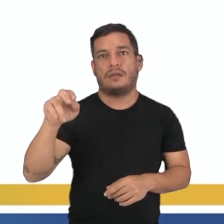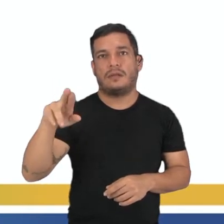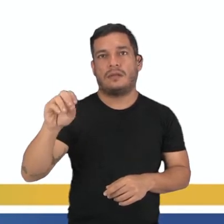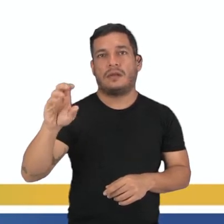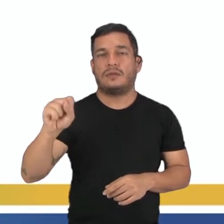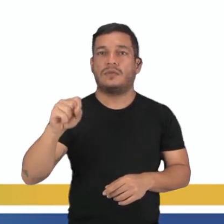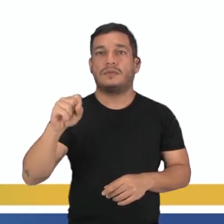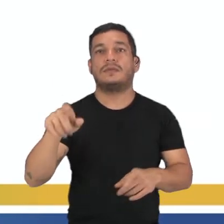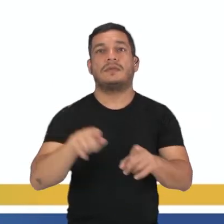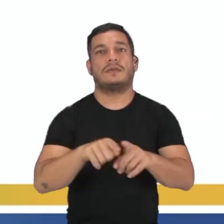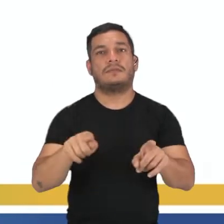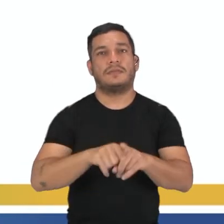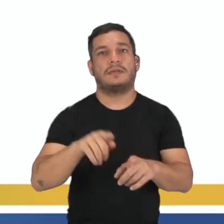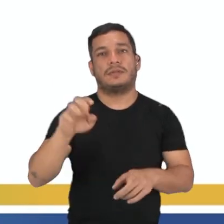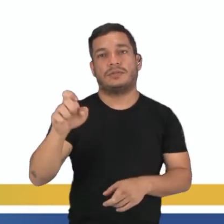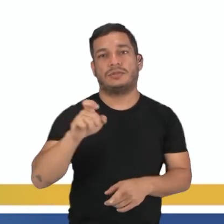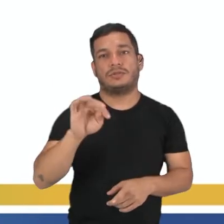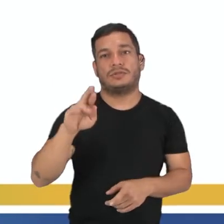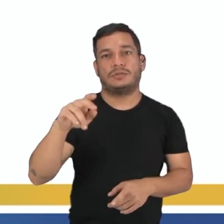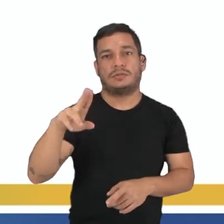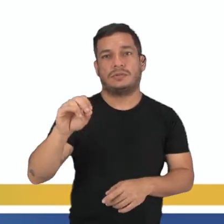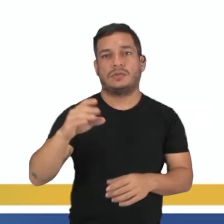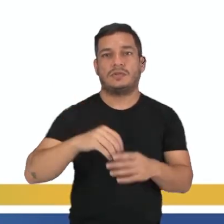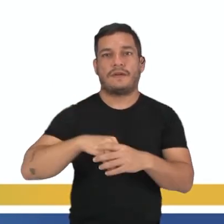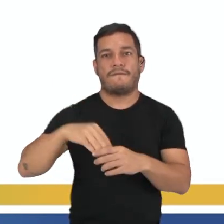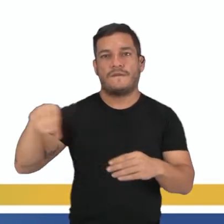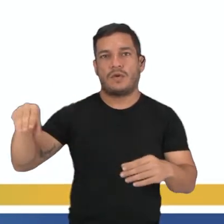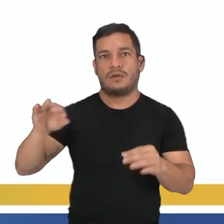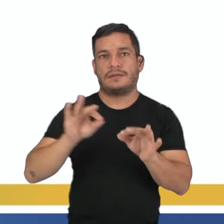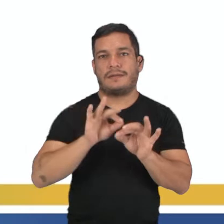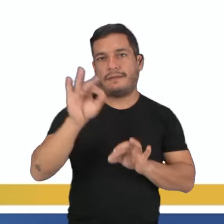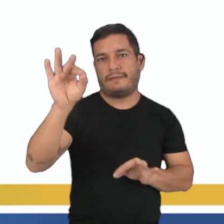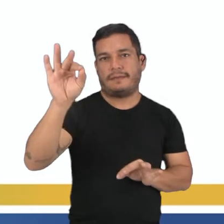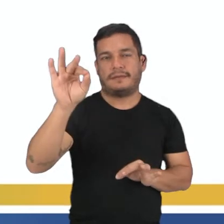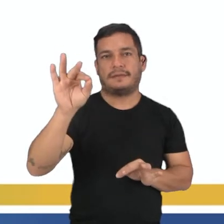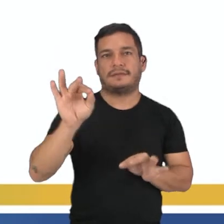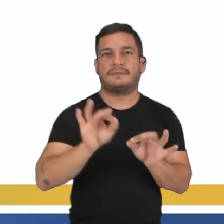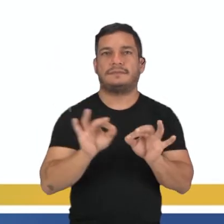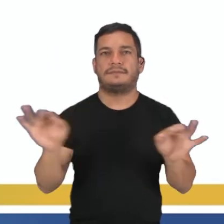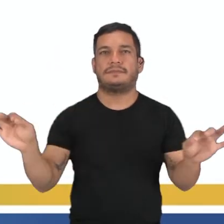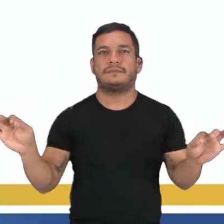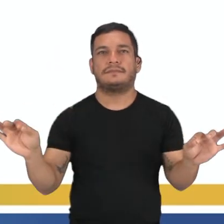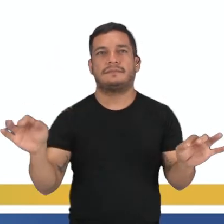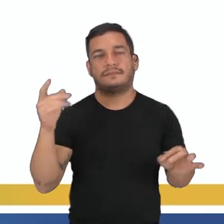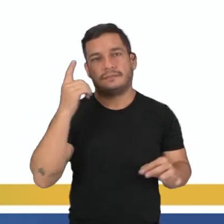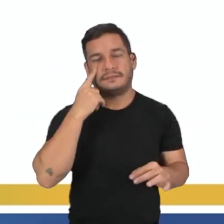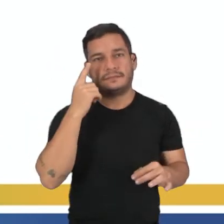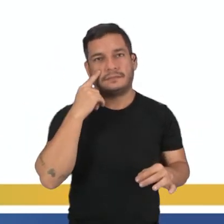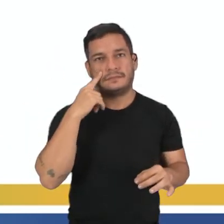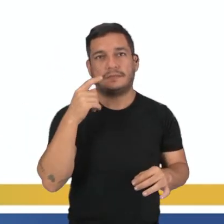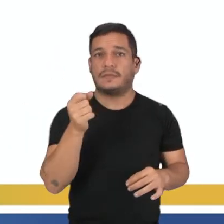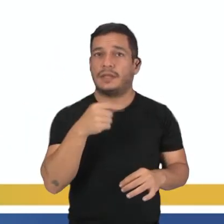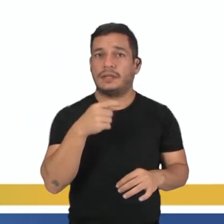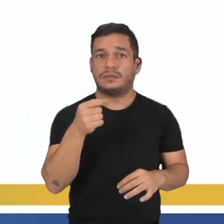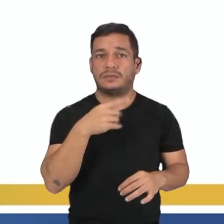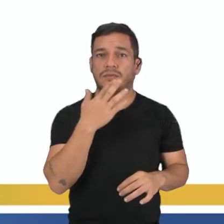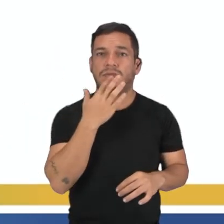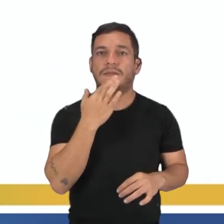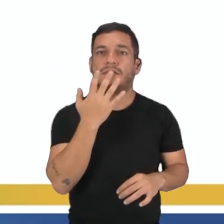e externos, né? Como se eles estivessem ali fora dessas duas retas paralelas, ó. Já na parte em azul,